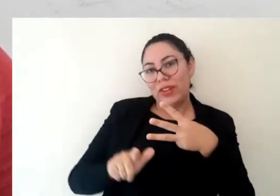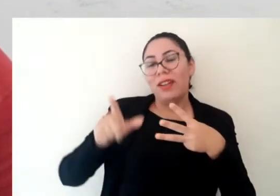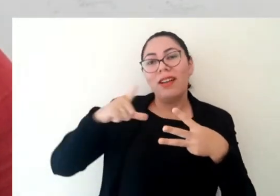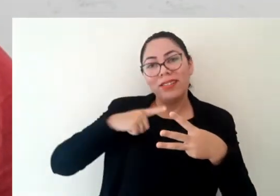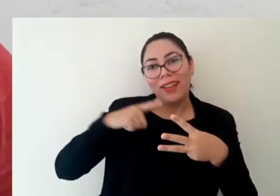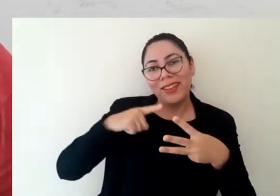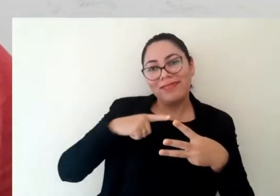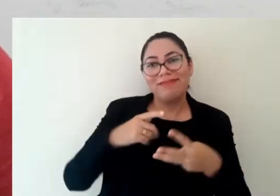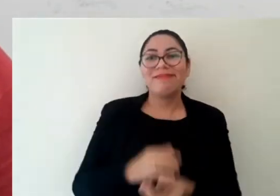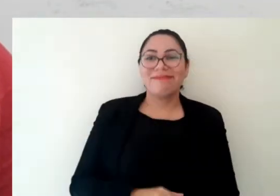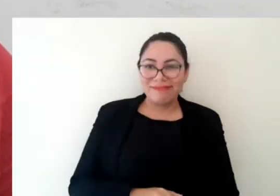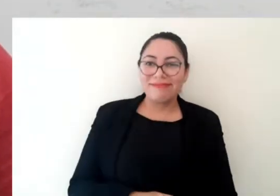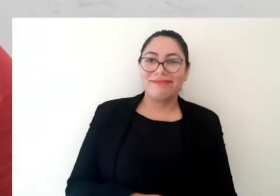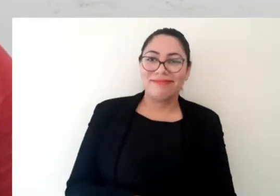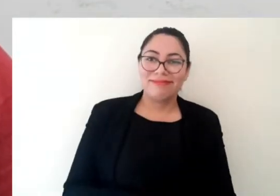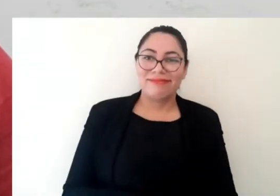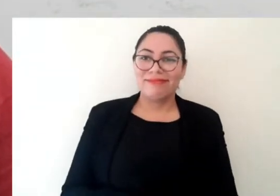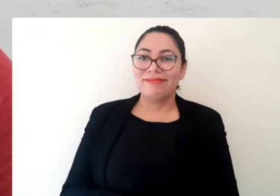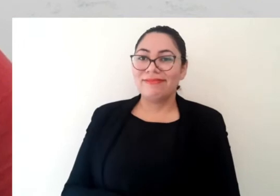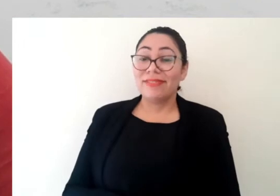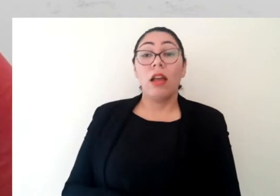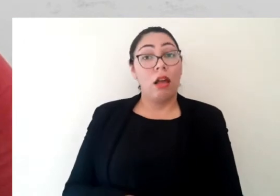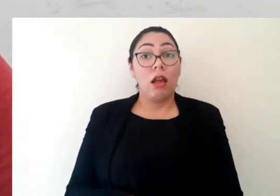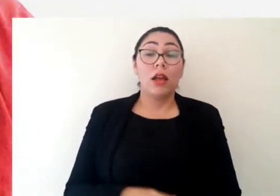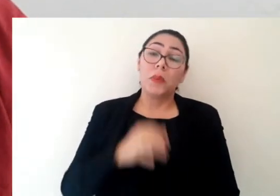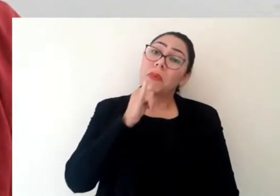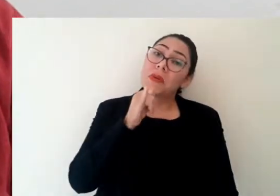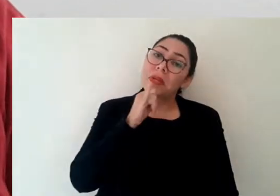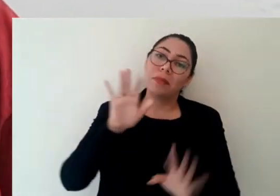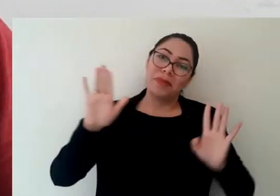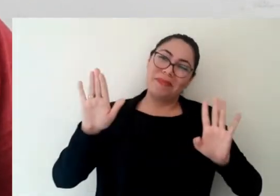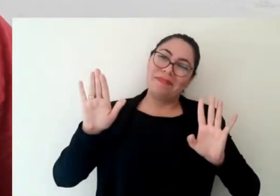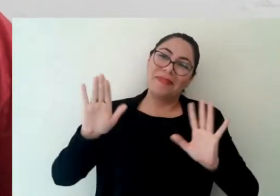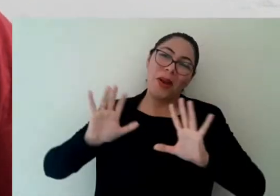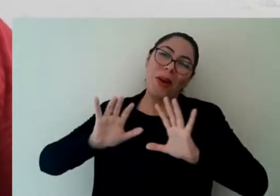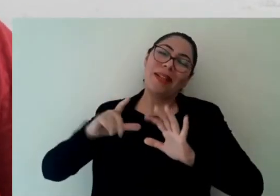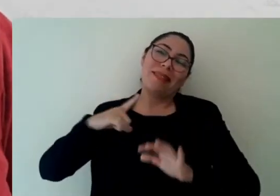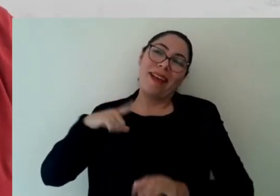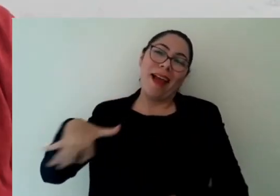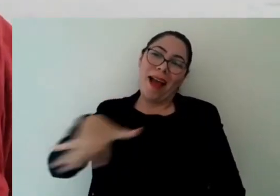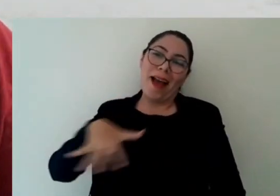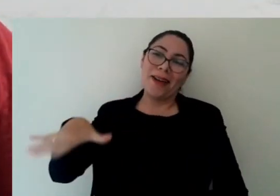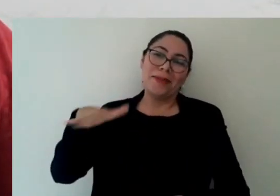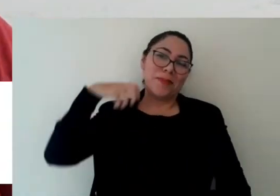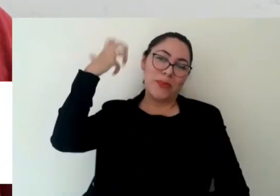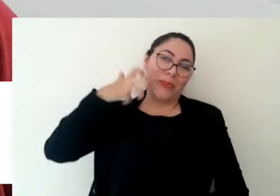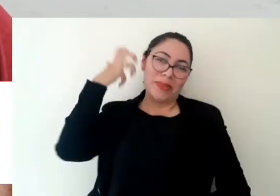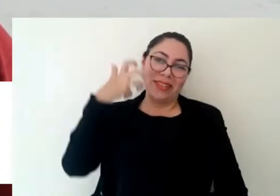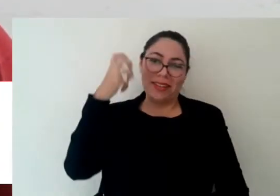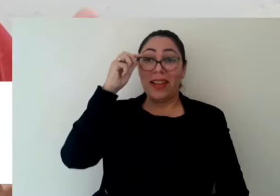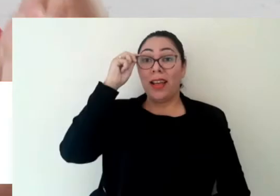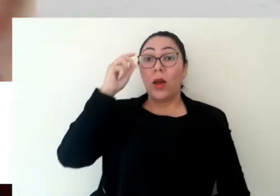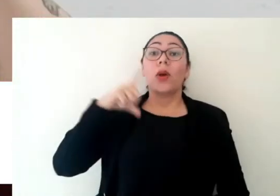gente se depara aqui na internet. Eu posso pegar um exemplo musical, vamos dizer assim, tá? A